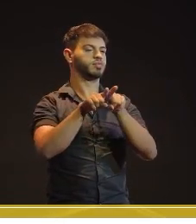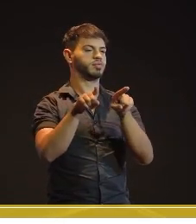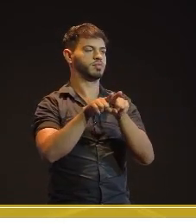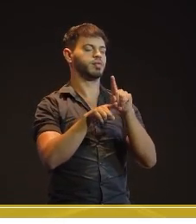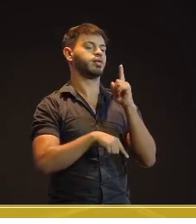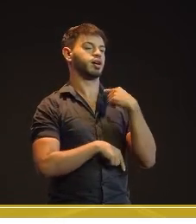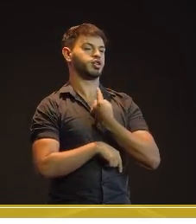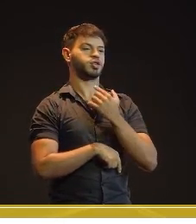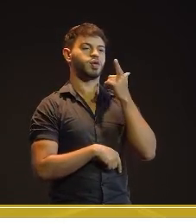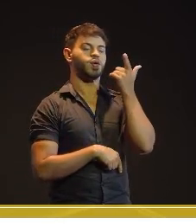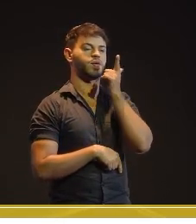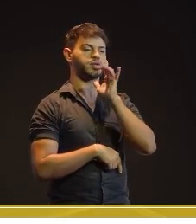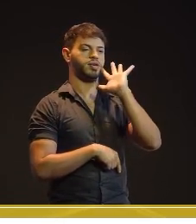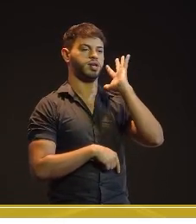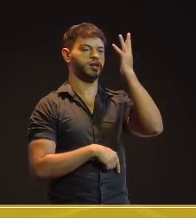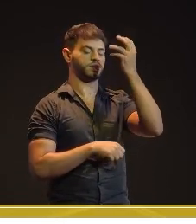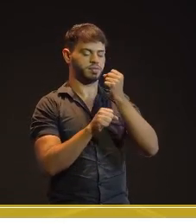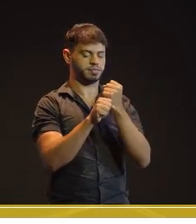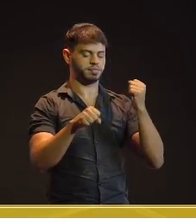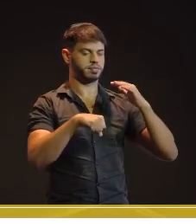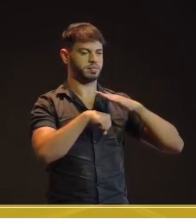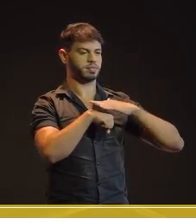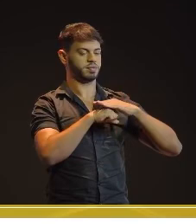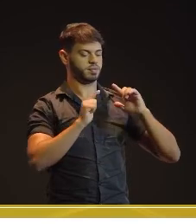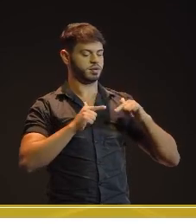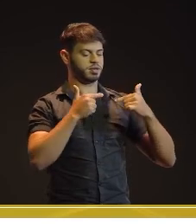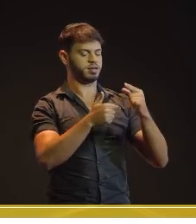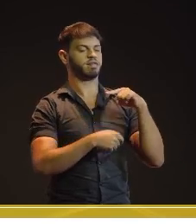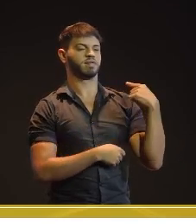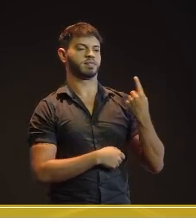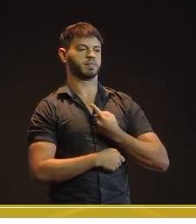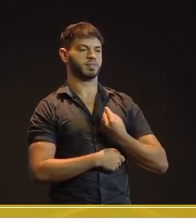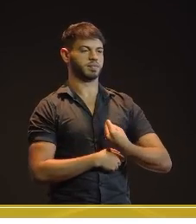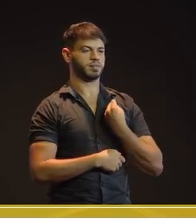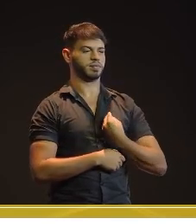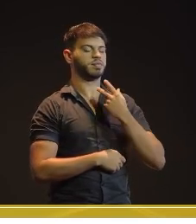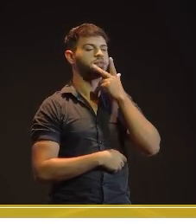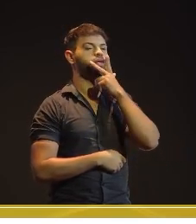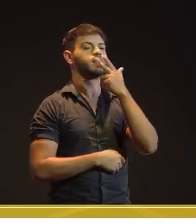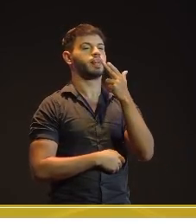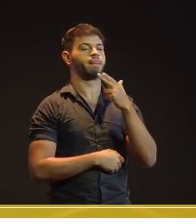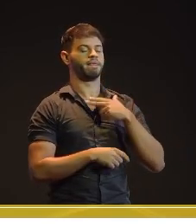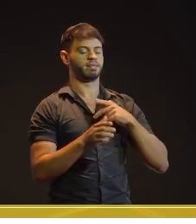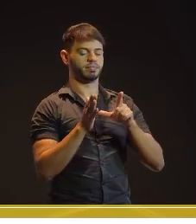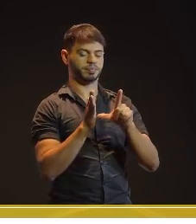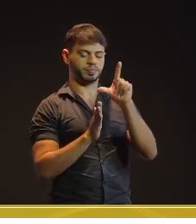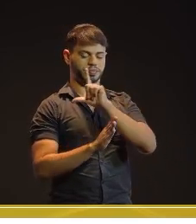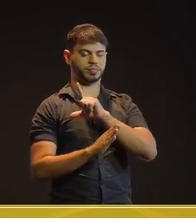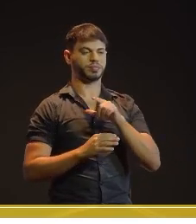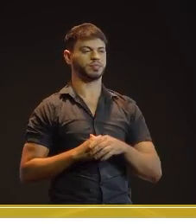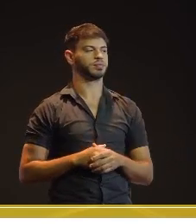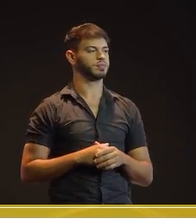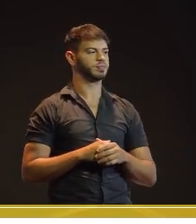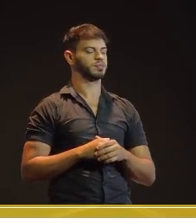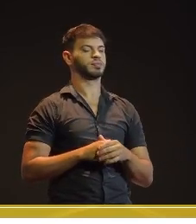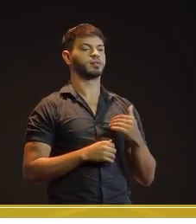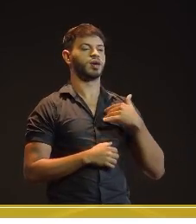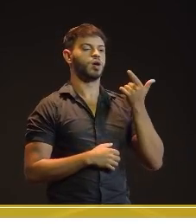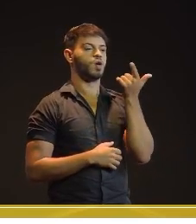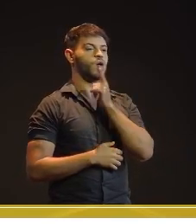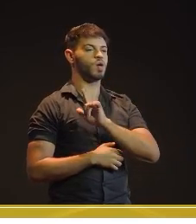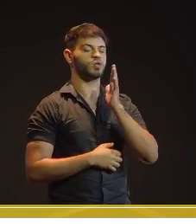a gente consegue resolver uma grande parte dos desafios da nossa usina de forma preditiva. Eu consigo